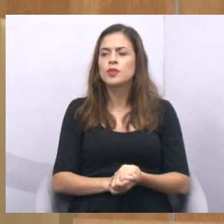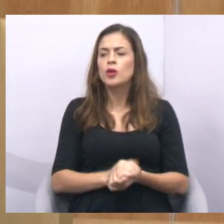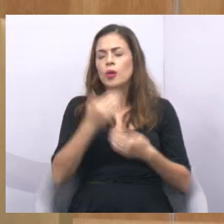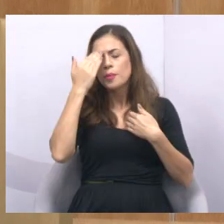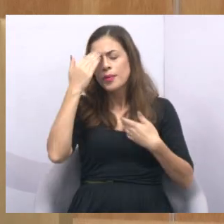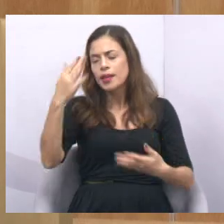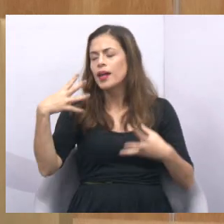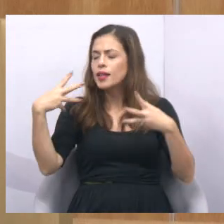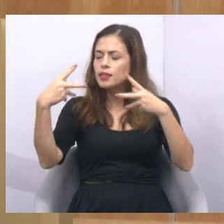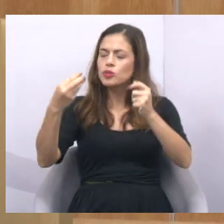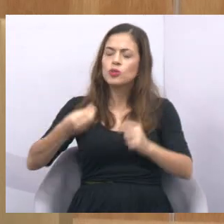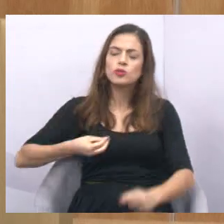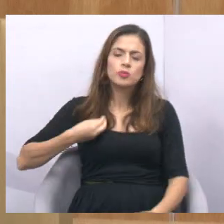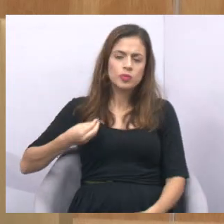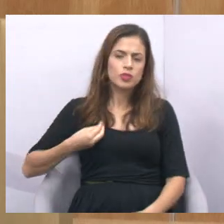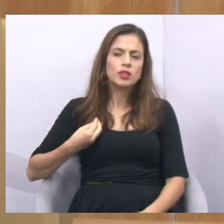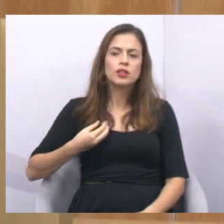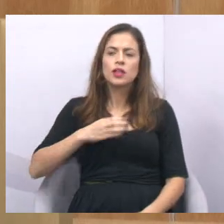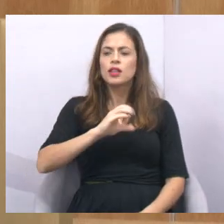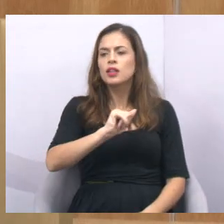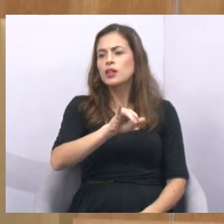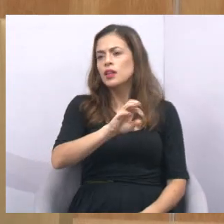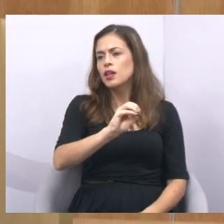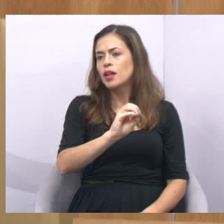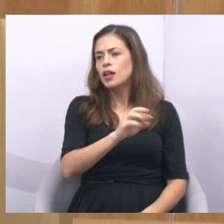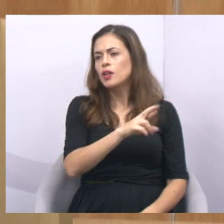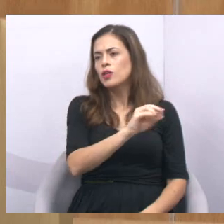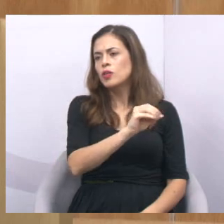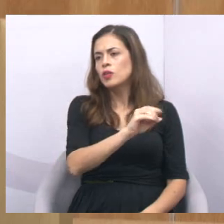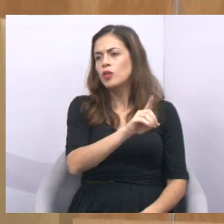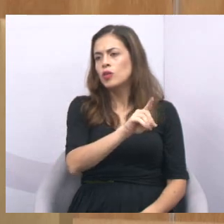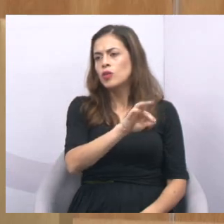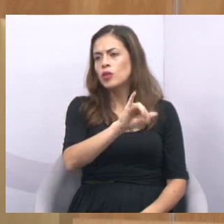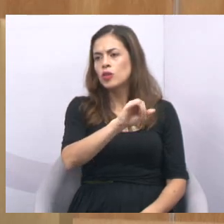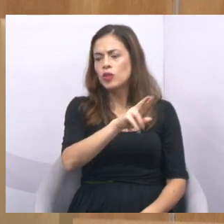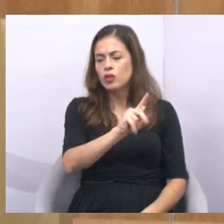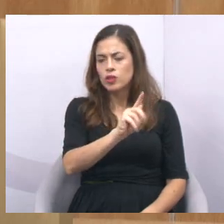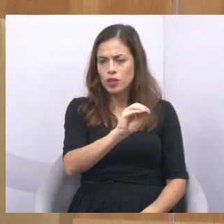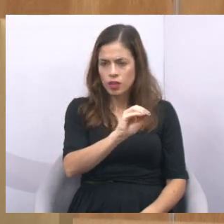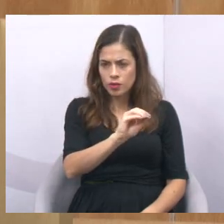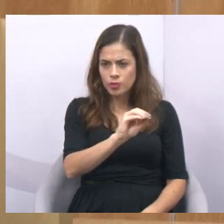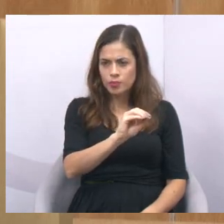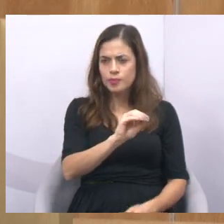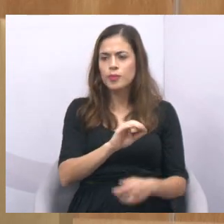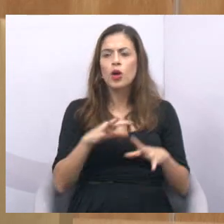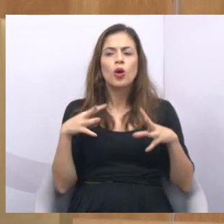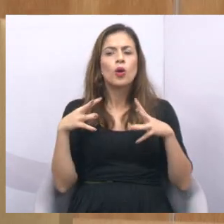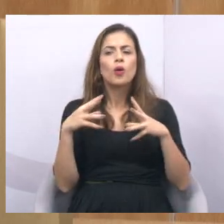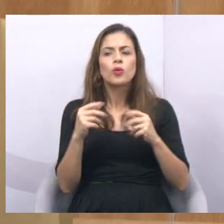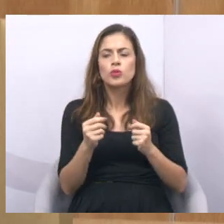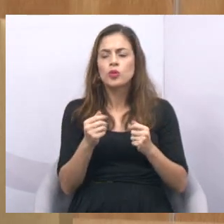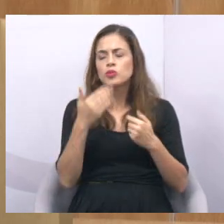a todos aqui da BJ, Caio, Rodrigo, muito obrigado pela presença.